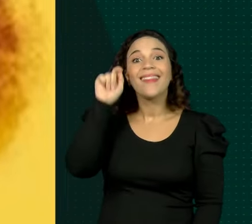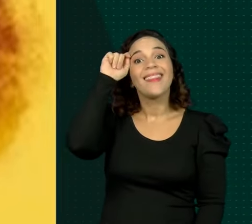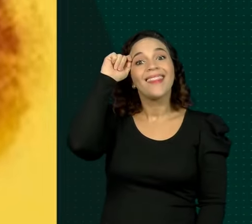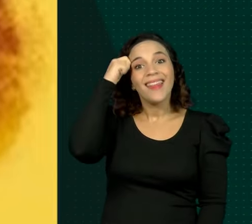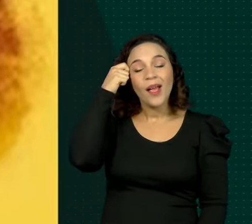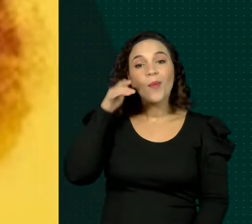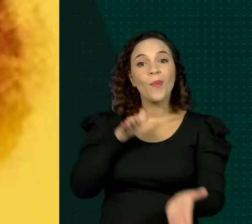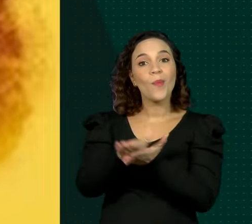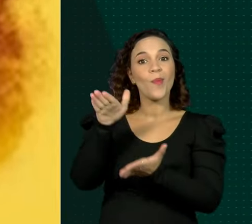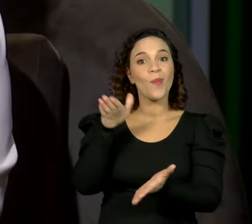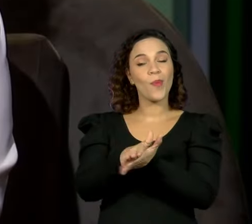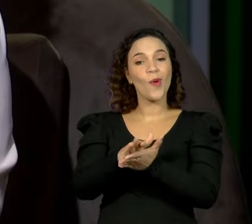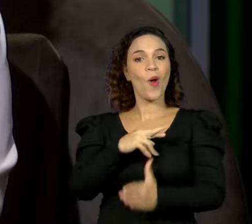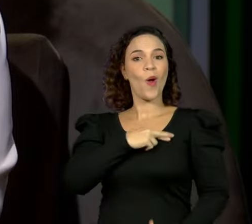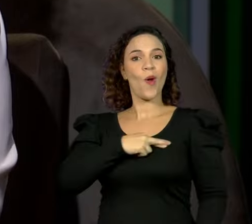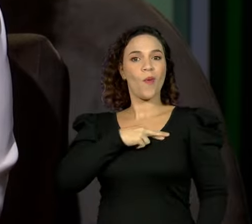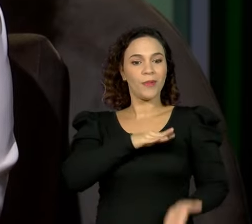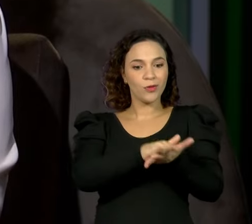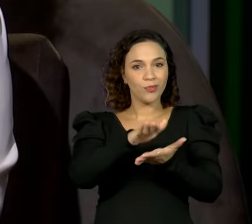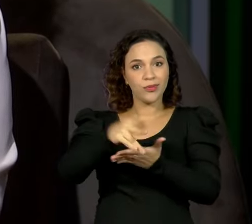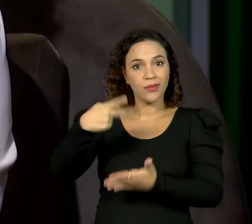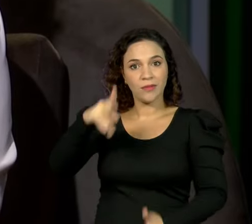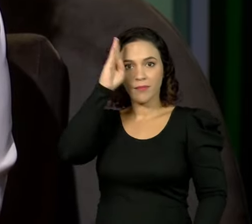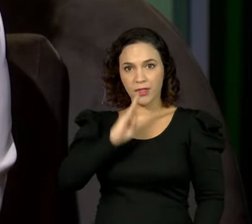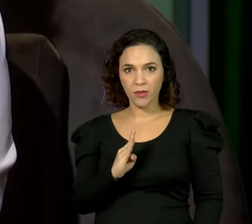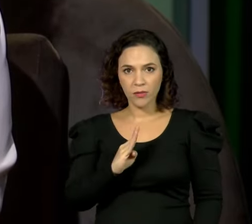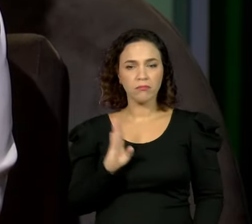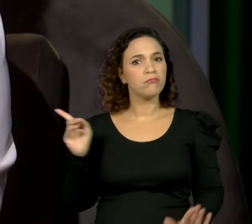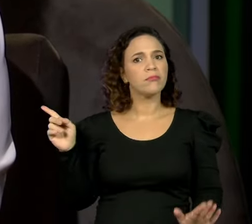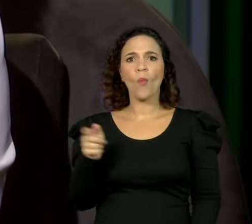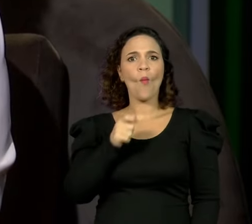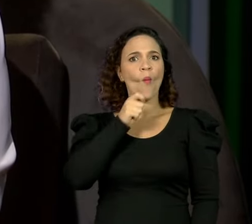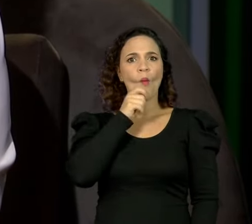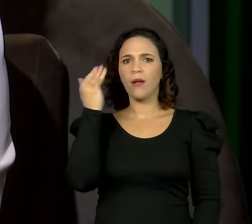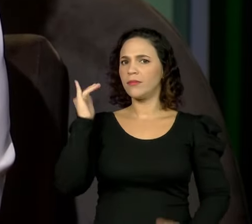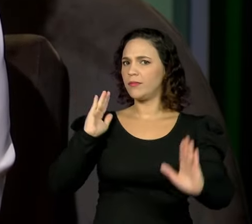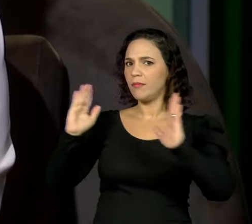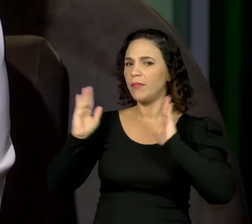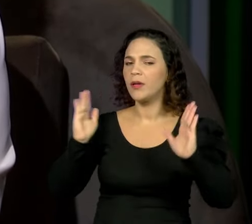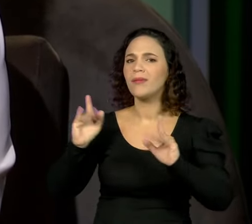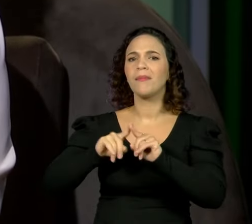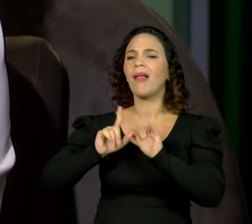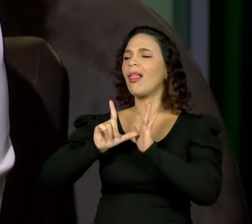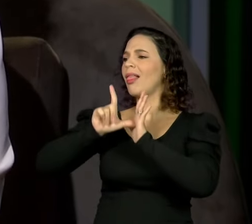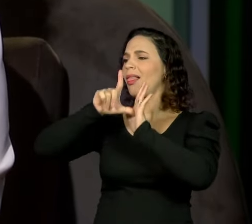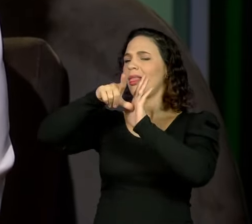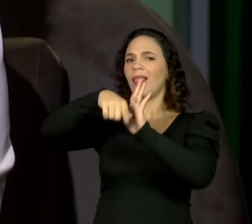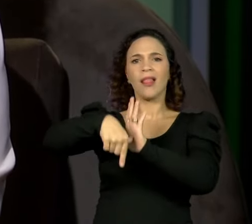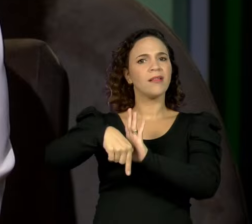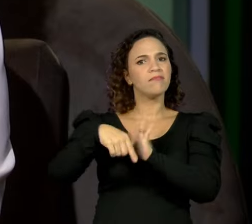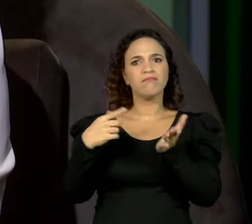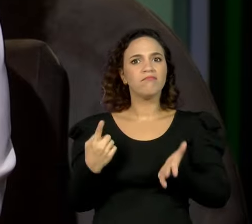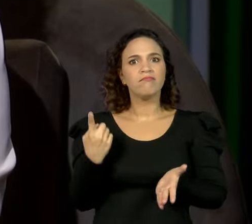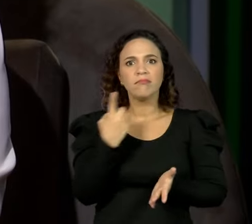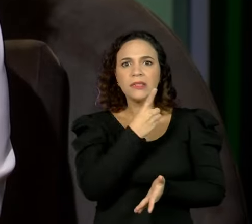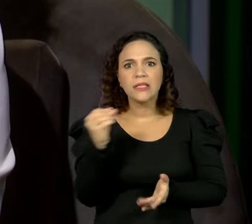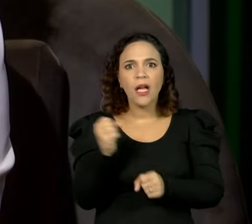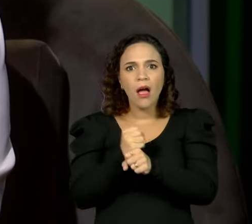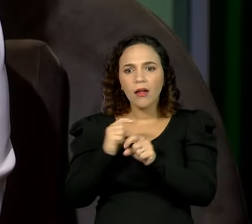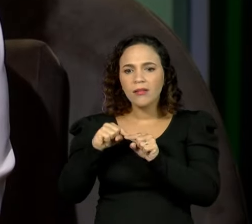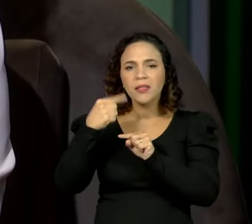negra a publicar um romance no Brasil, e ela não teve, nem na época e nem muito tempo depois, um século depois,